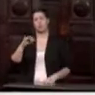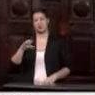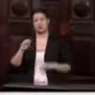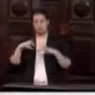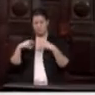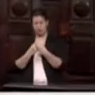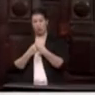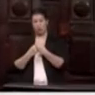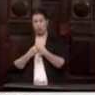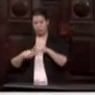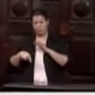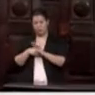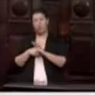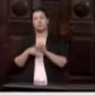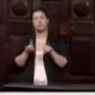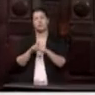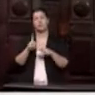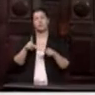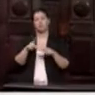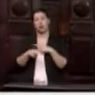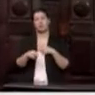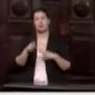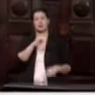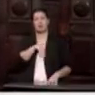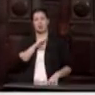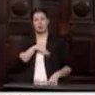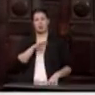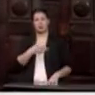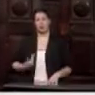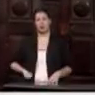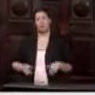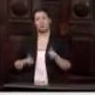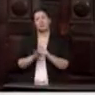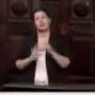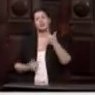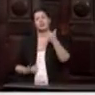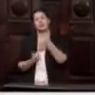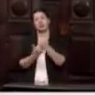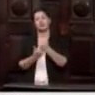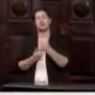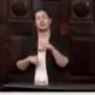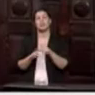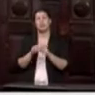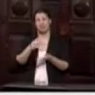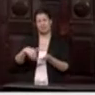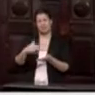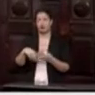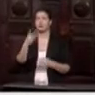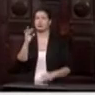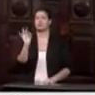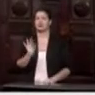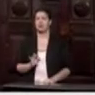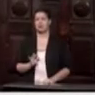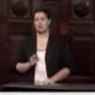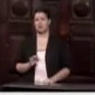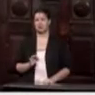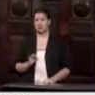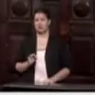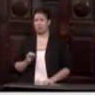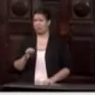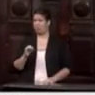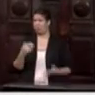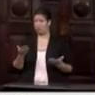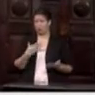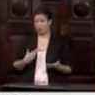que cortava o salário do governador, do vice, secretários e subsecretários em 30%, como o governador